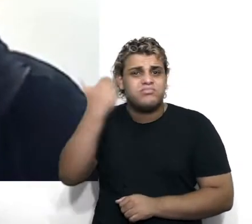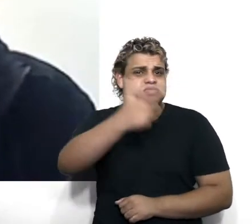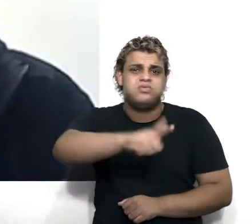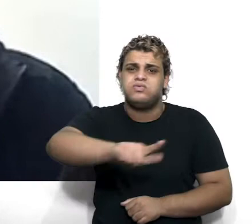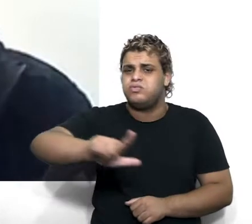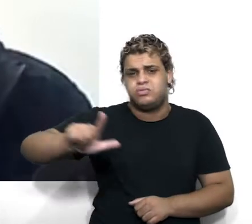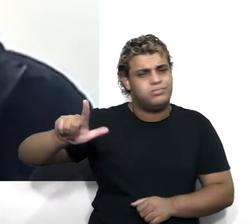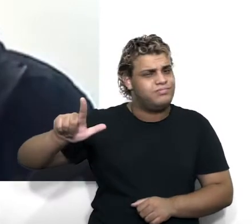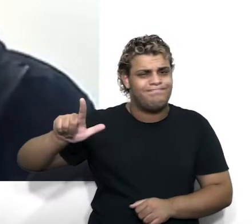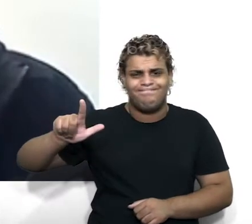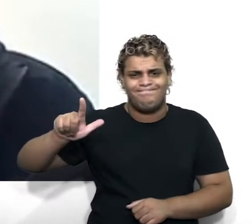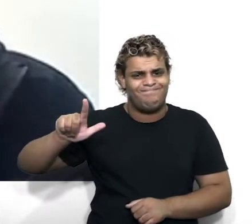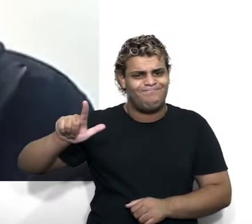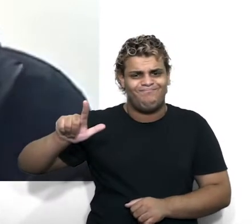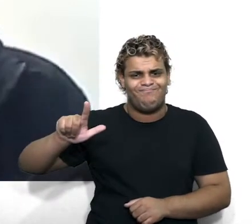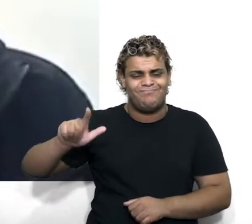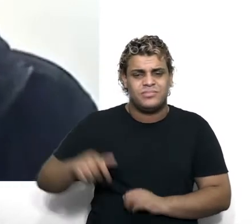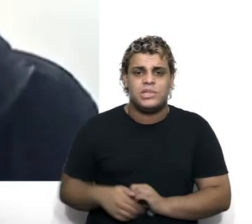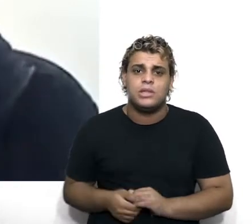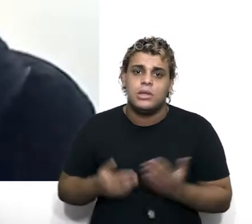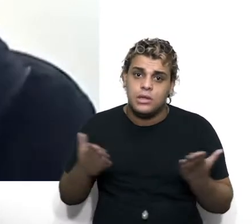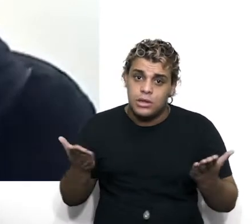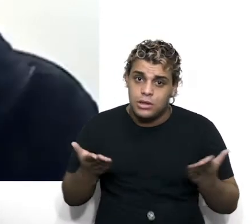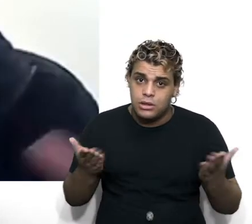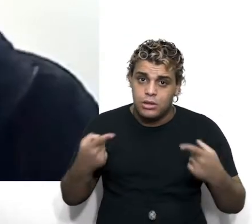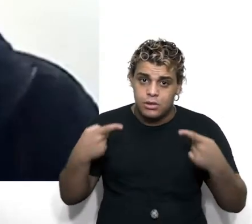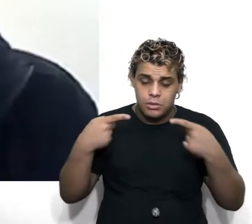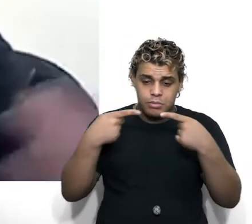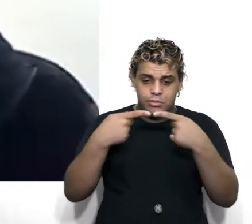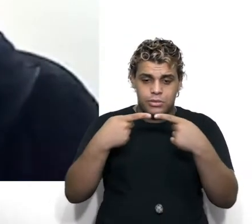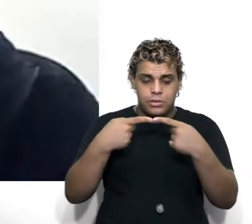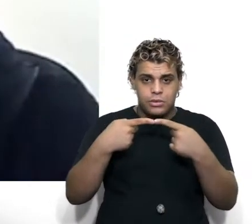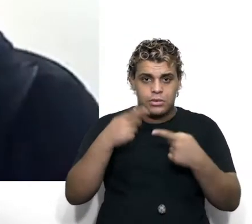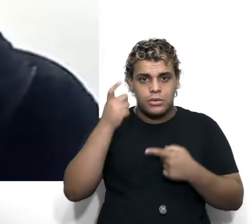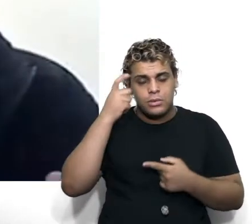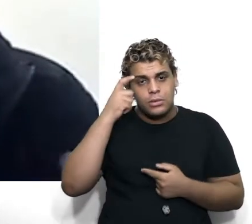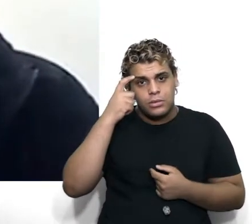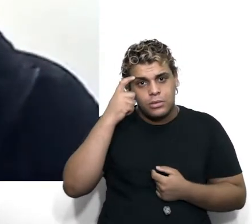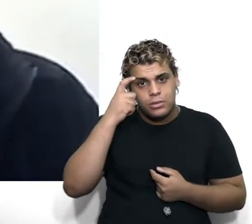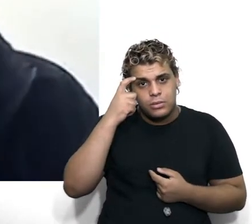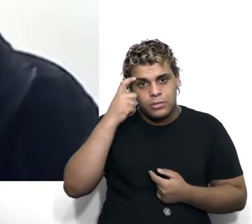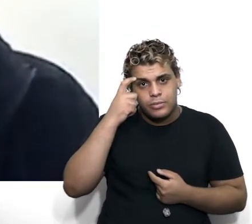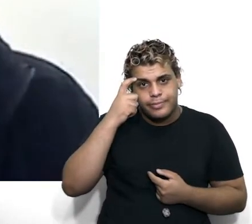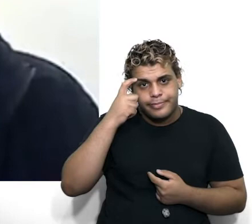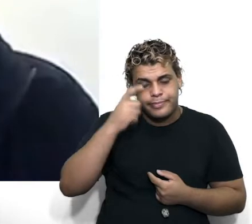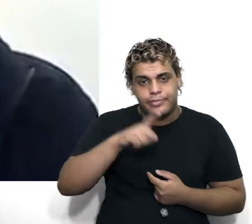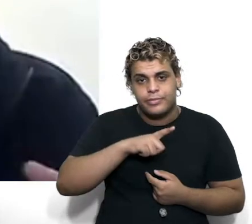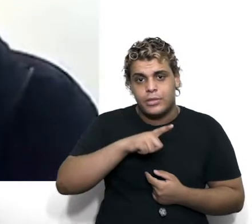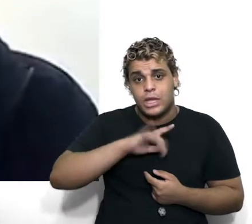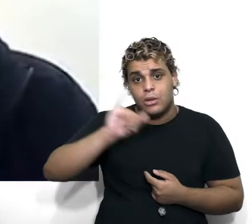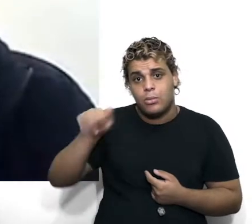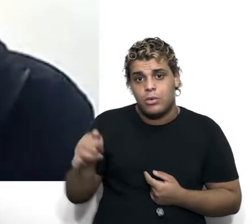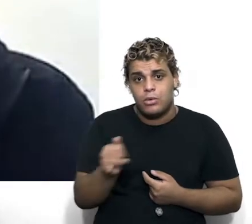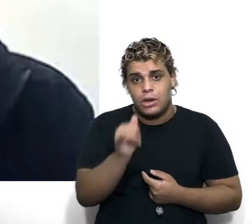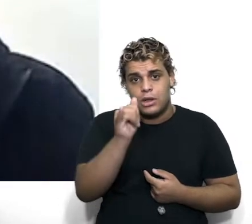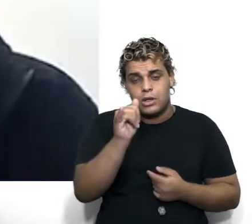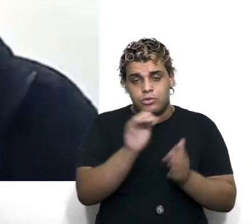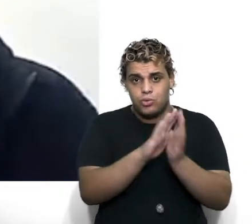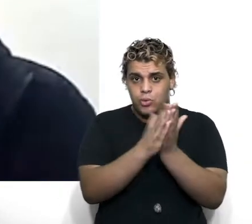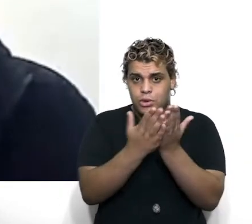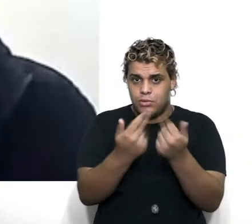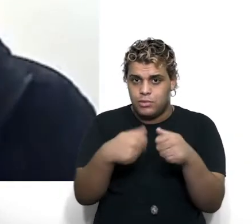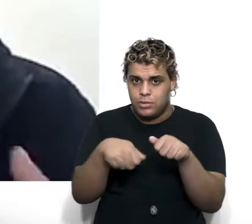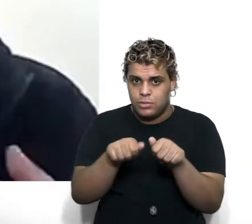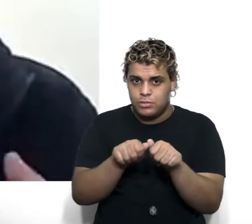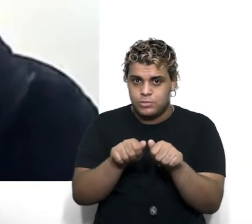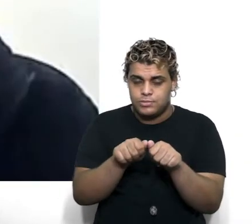grande propósito foi pensar, tenho aqui a oportunidade para fazer um livro, ligado ao pensamento, mas